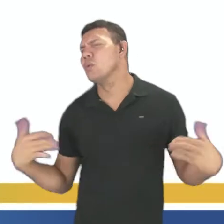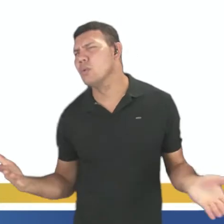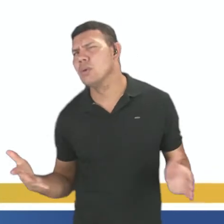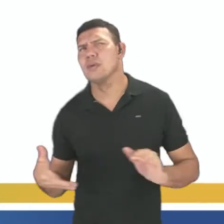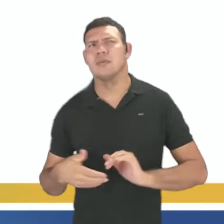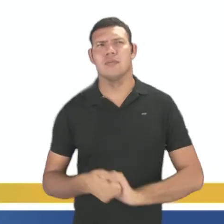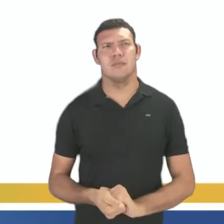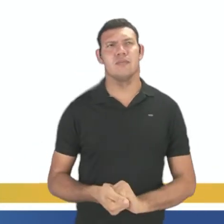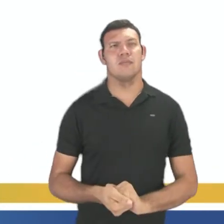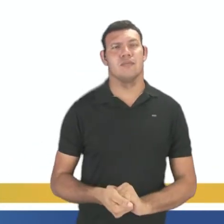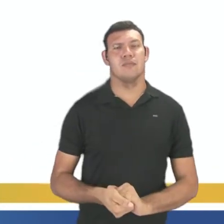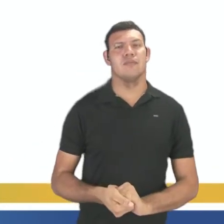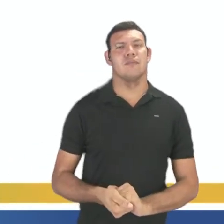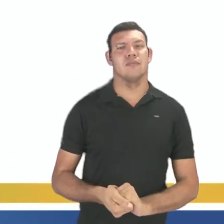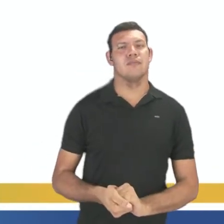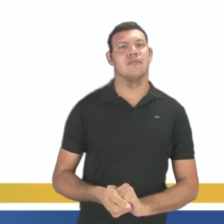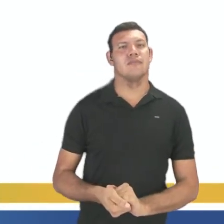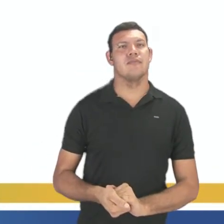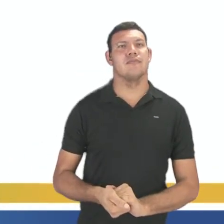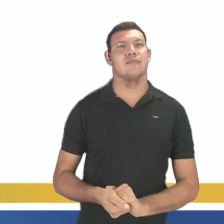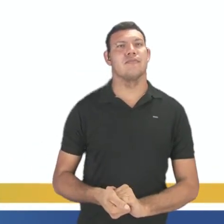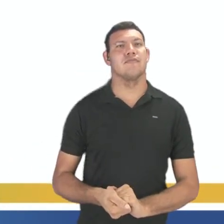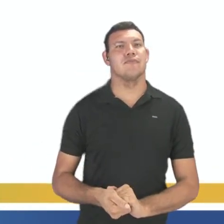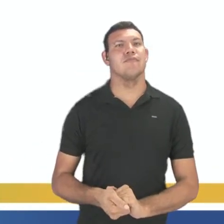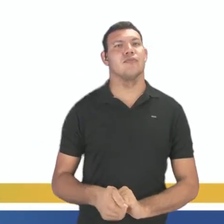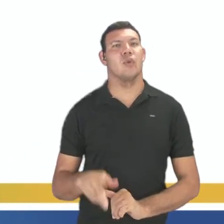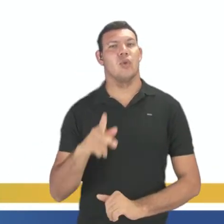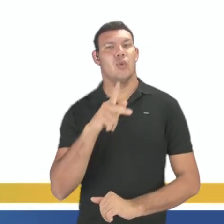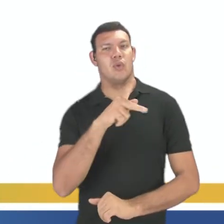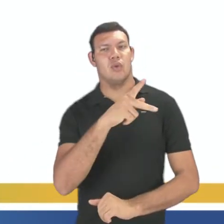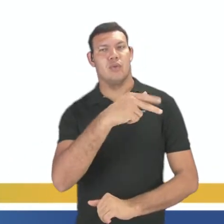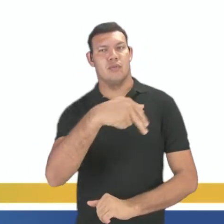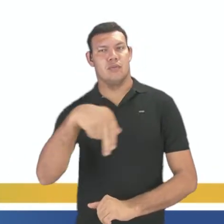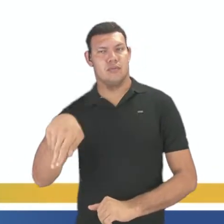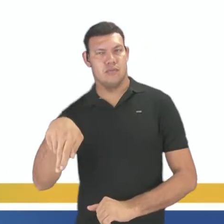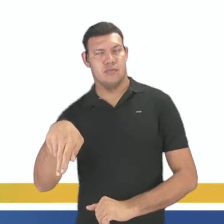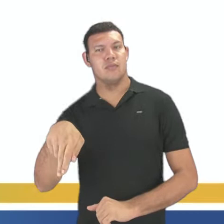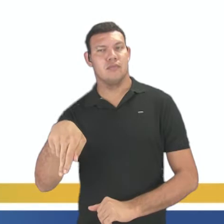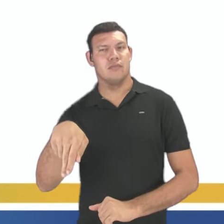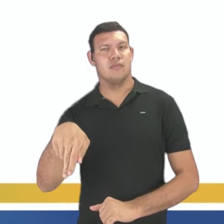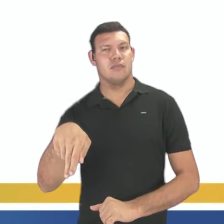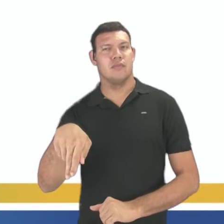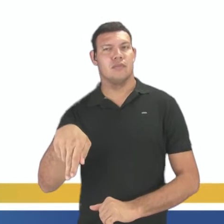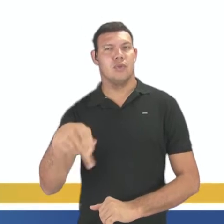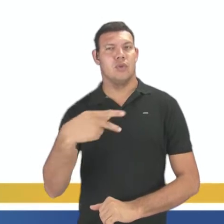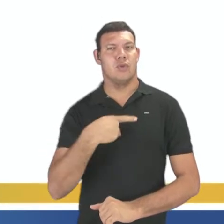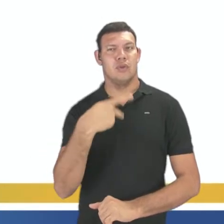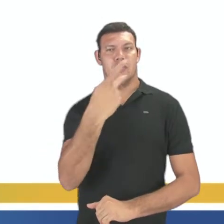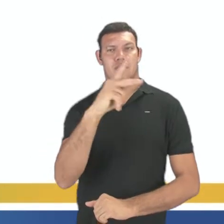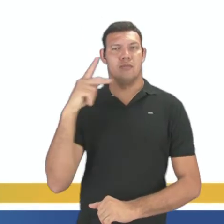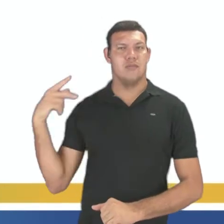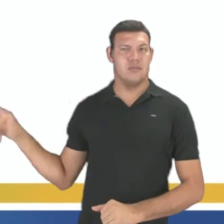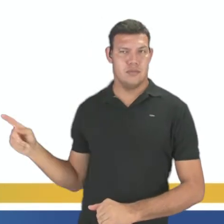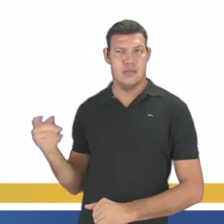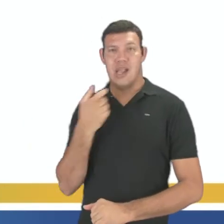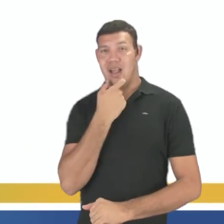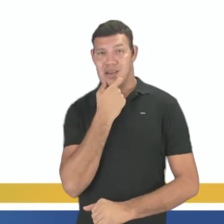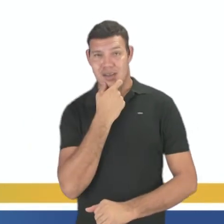go. Estes são os pronomes possessivos em inglês. Eu vou fazer a leitura deles em inglês e logo em seguida eu faço a tradução, tudo